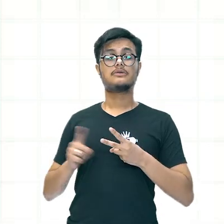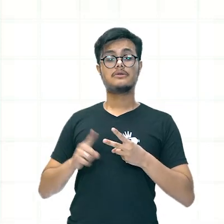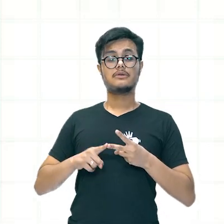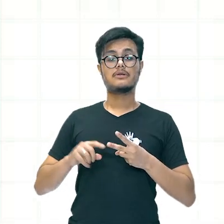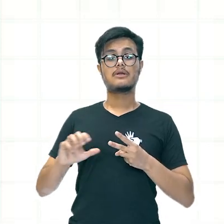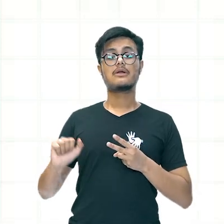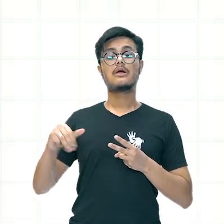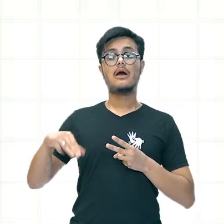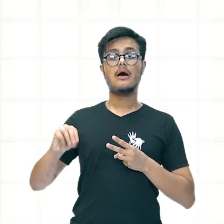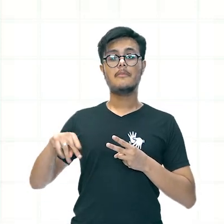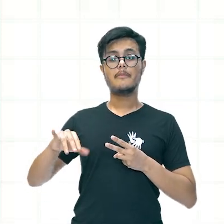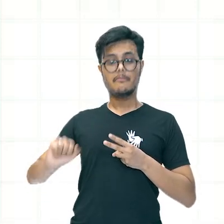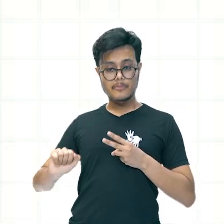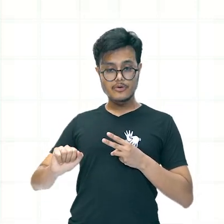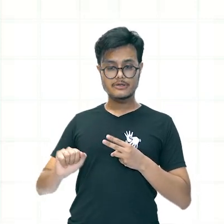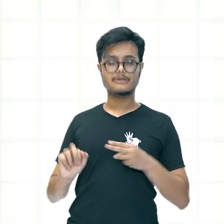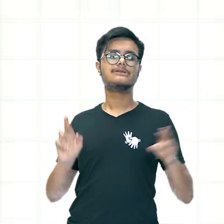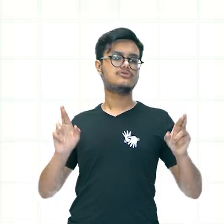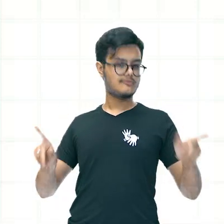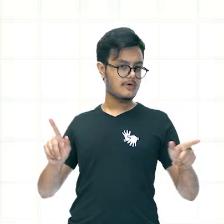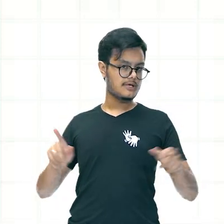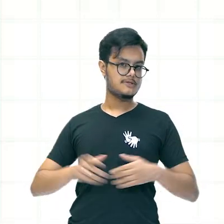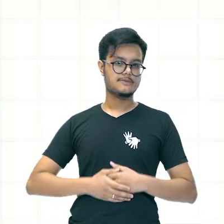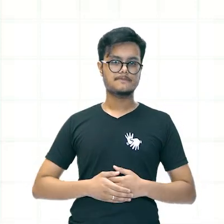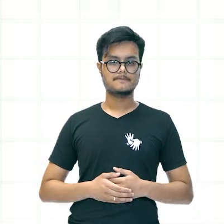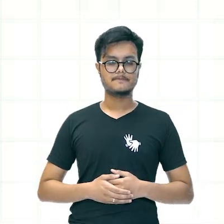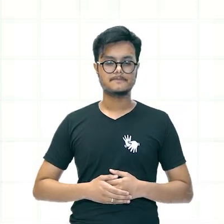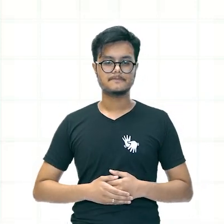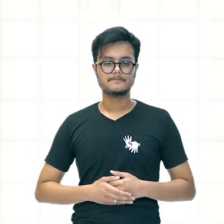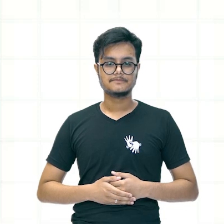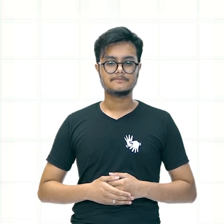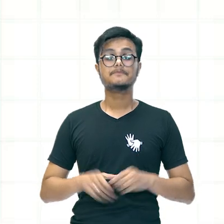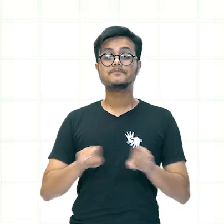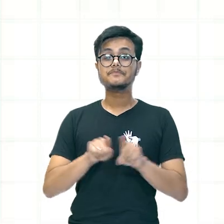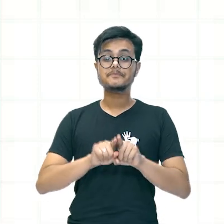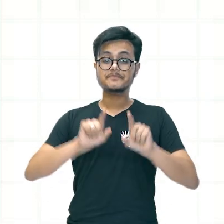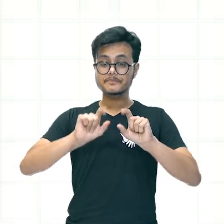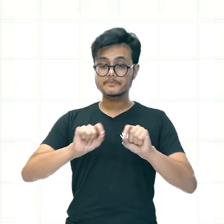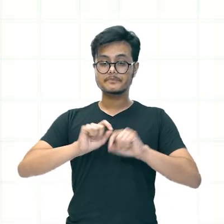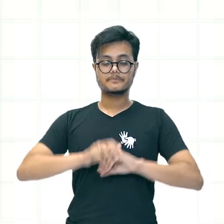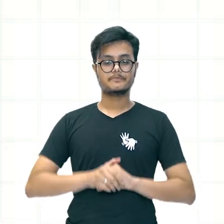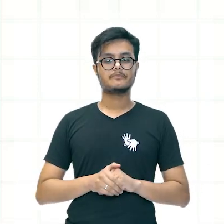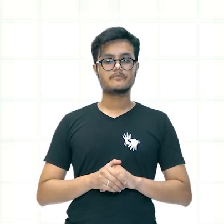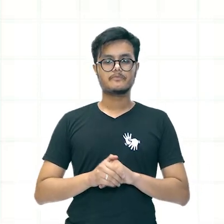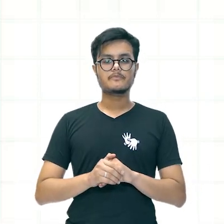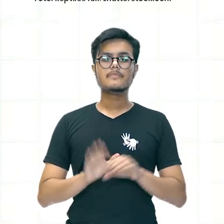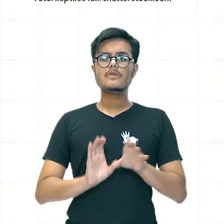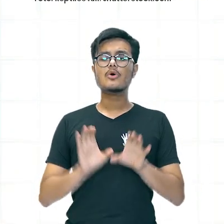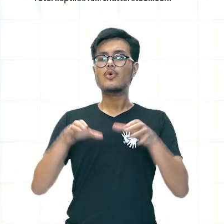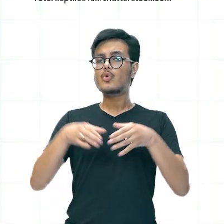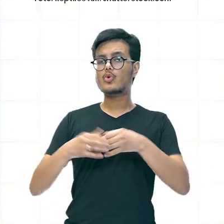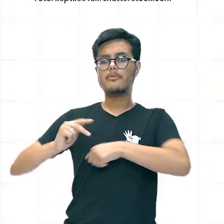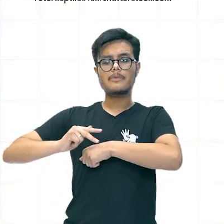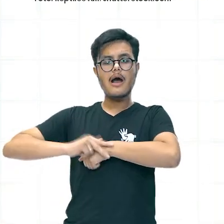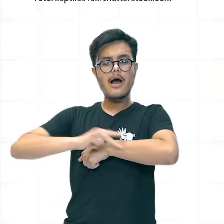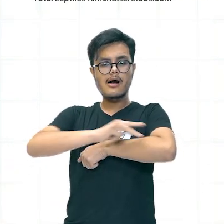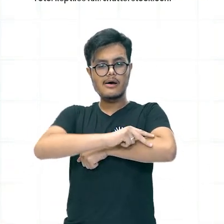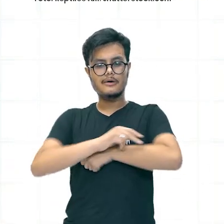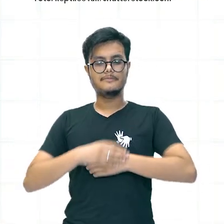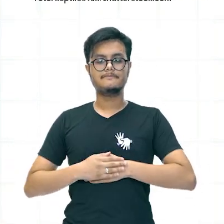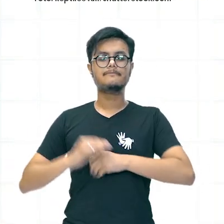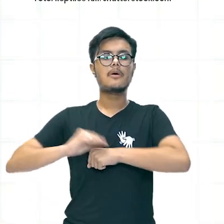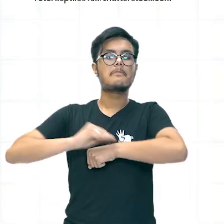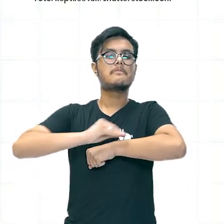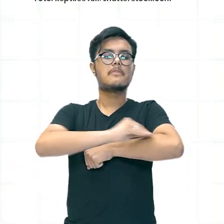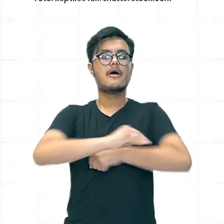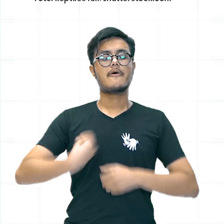ureia, enquanto dos osteíctes é por amônia, né? E aí a gente vai ver também o grupo dos anfíbios, que são aqueles